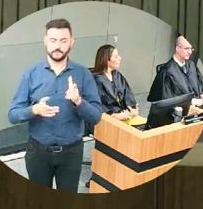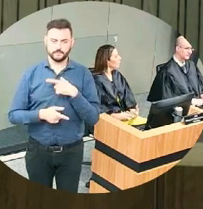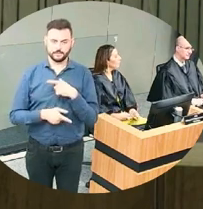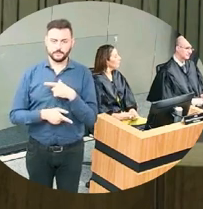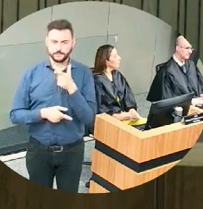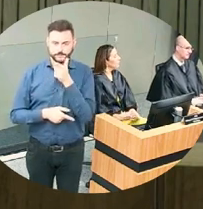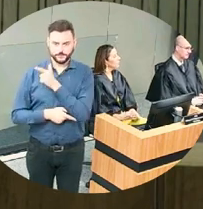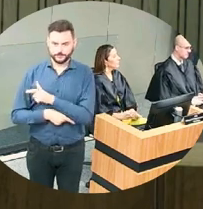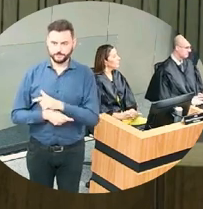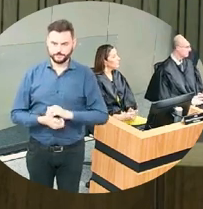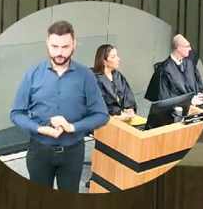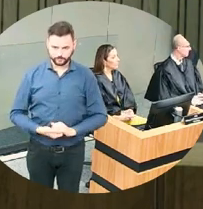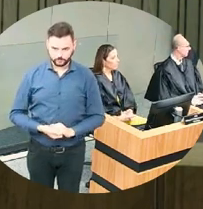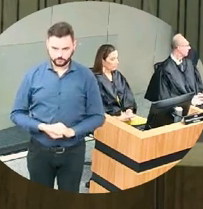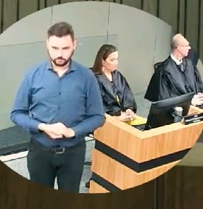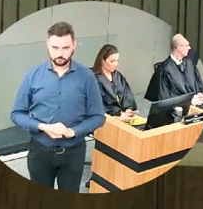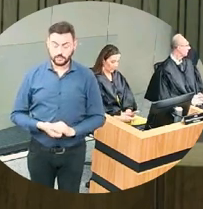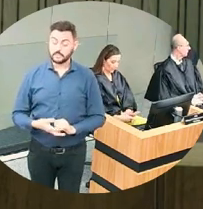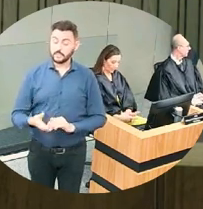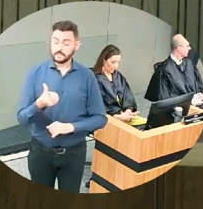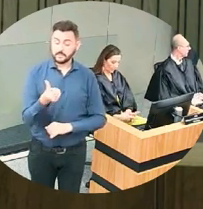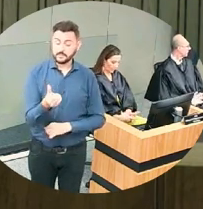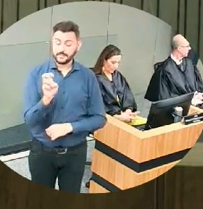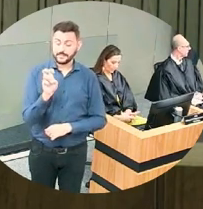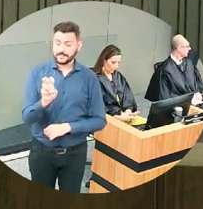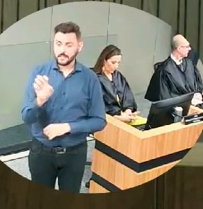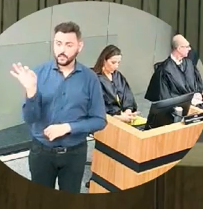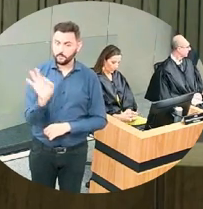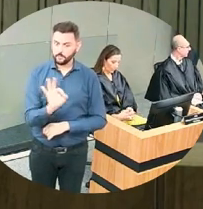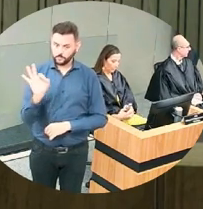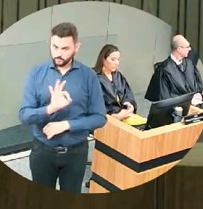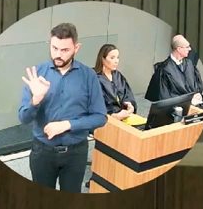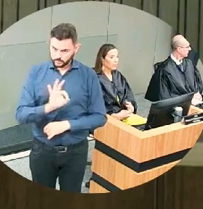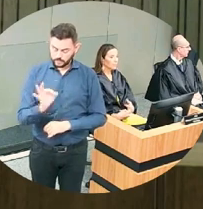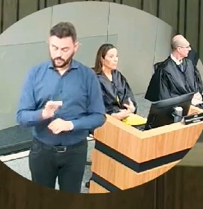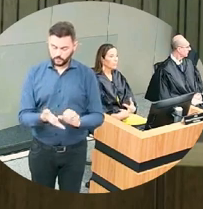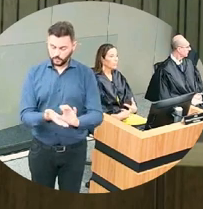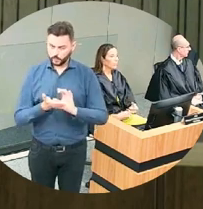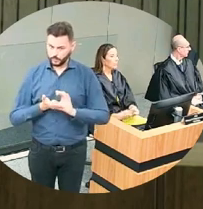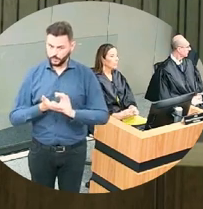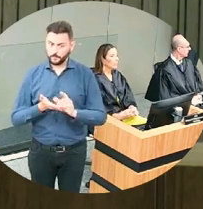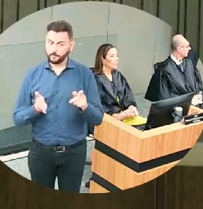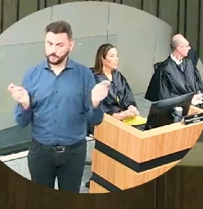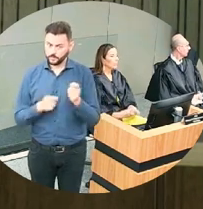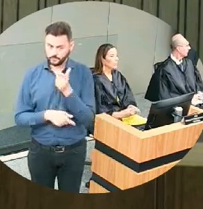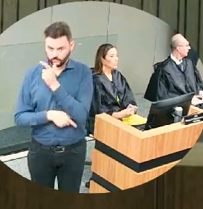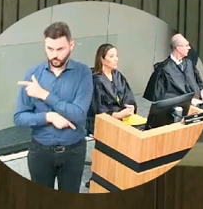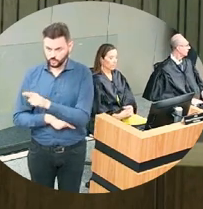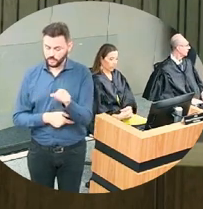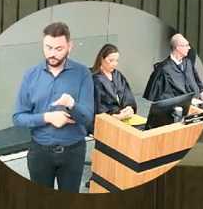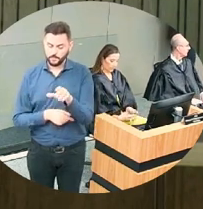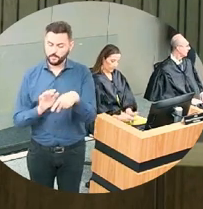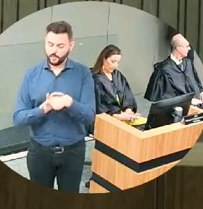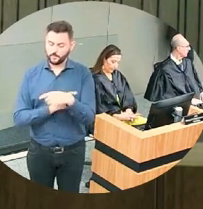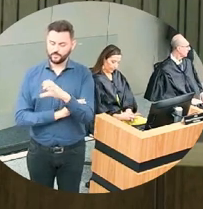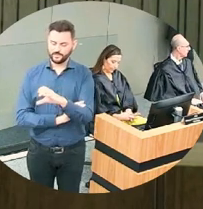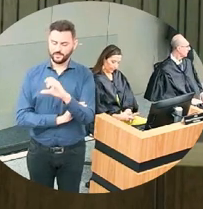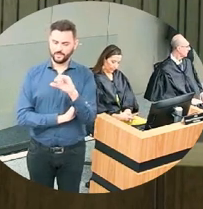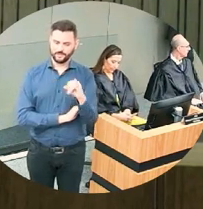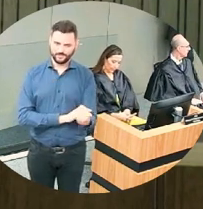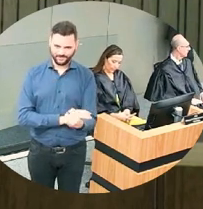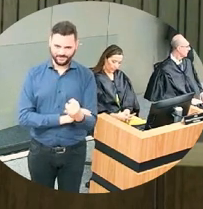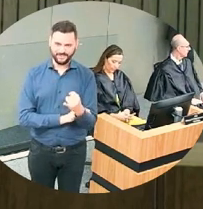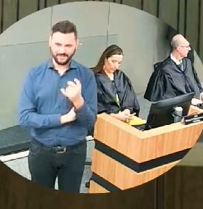a a ressaltar que 65% dos recursos que nós recebemos para CJ e